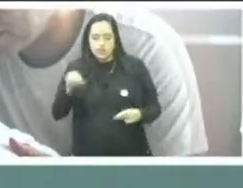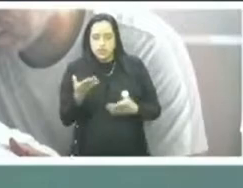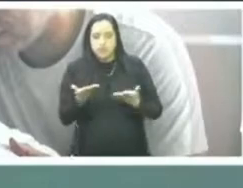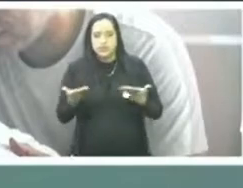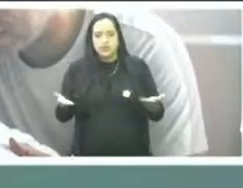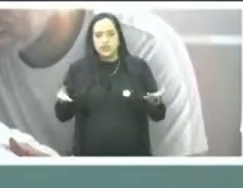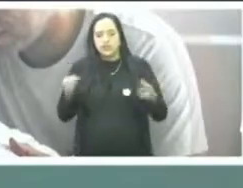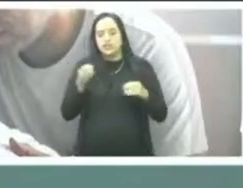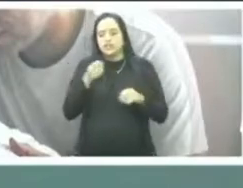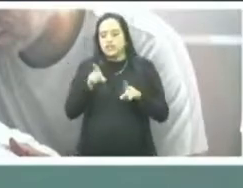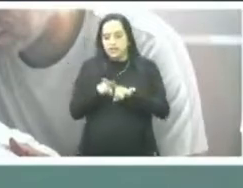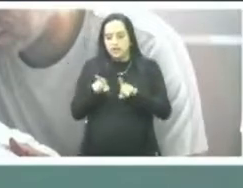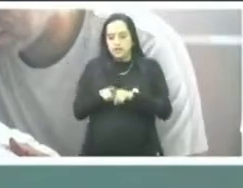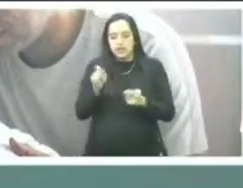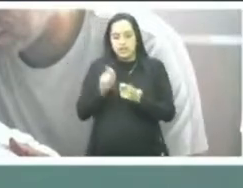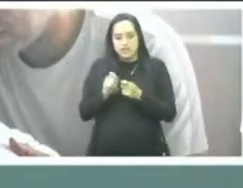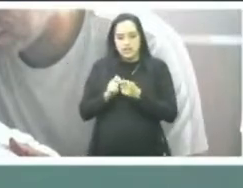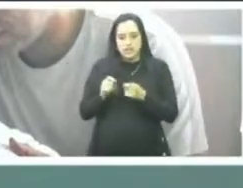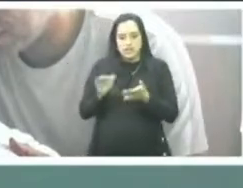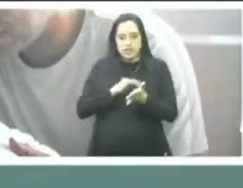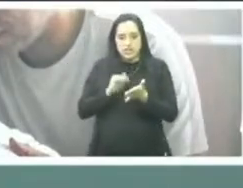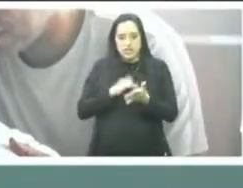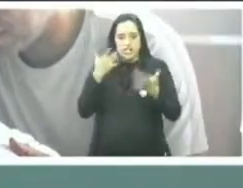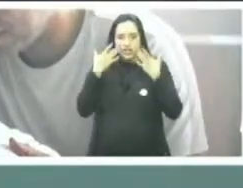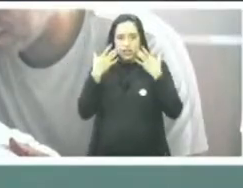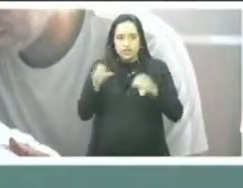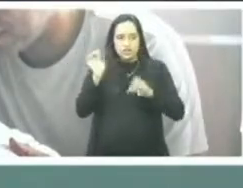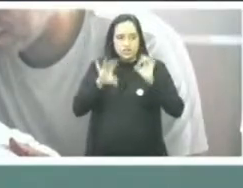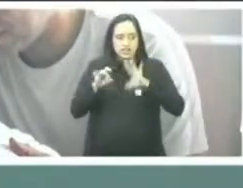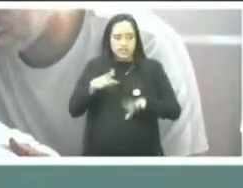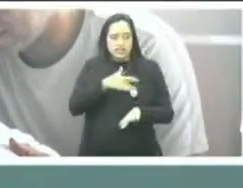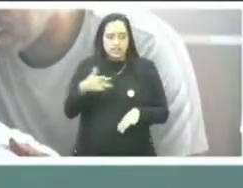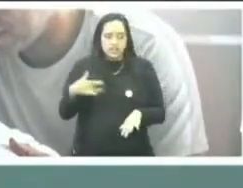as ações da Secretaria de Atenção Especializada à Saúde para o